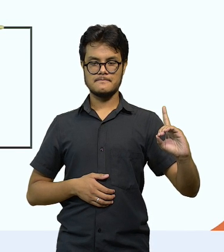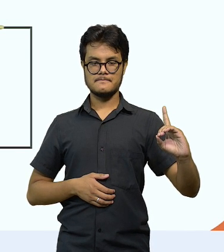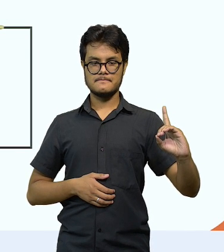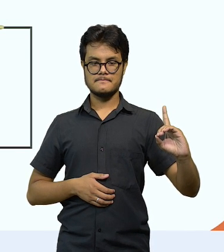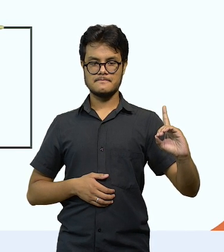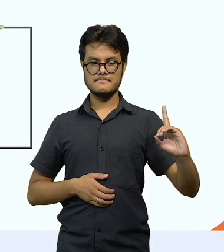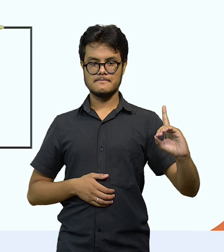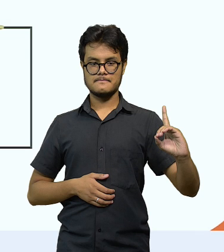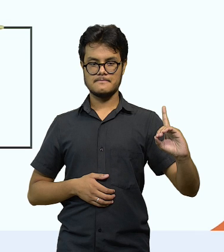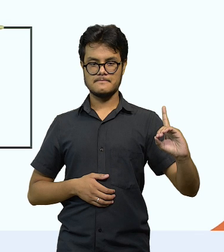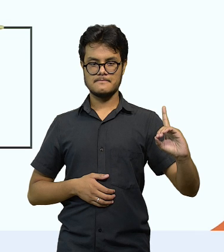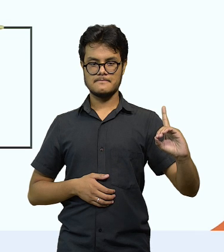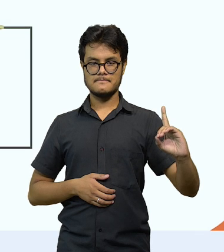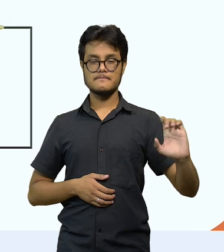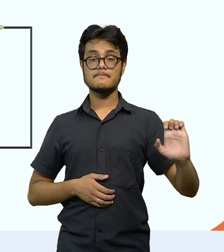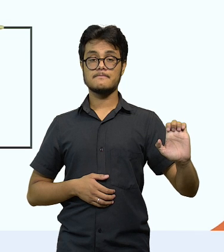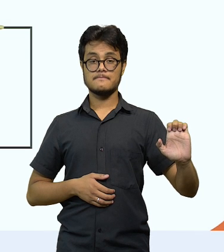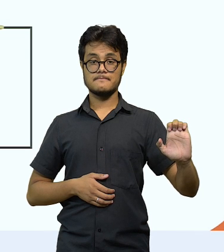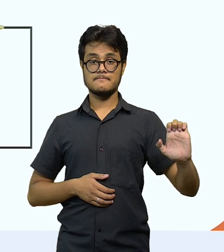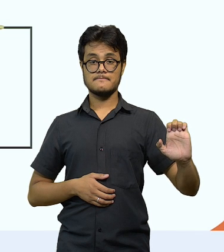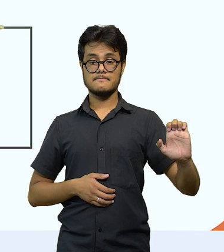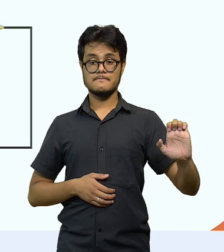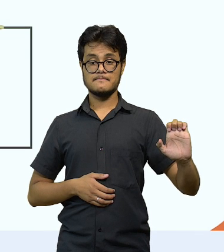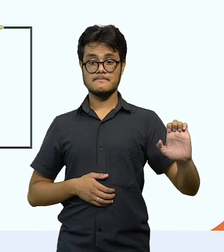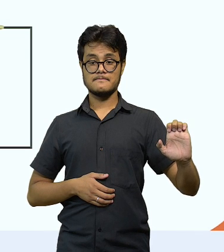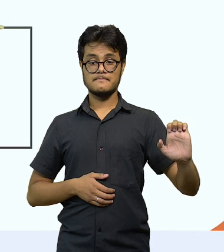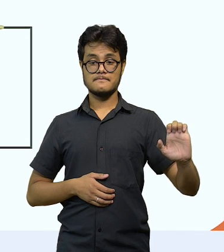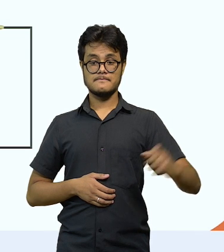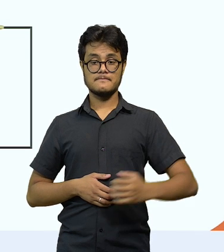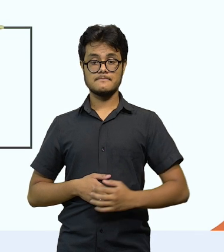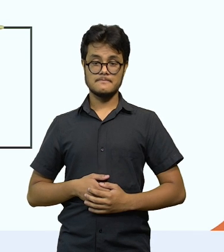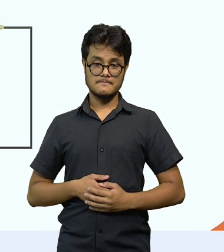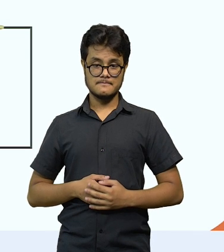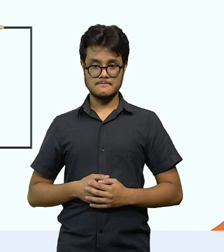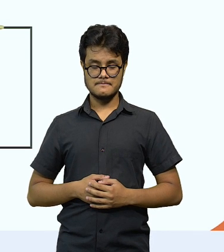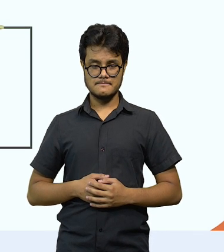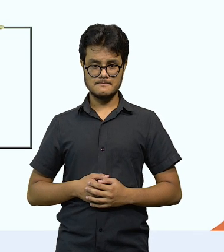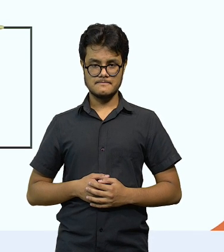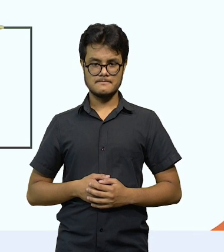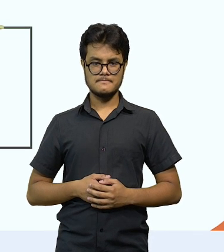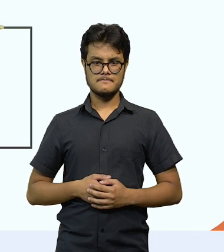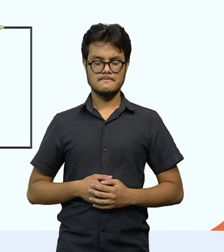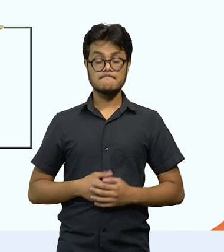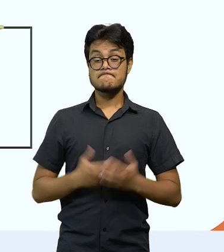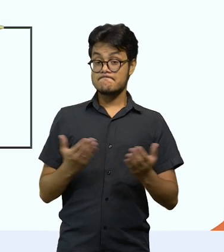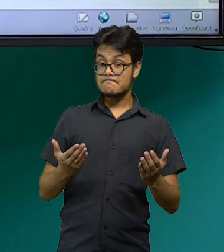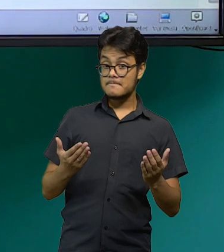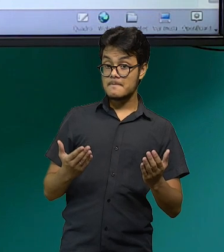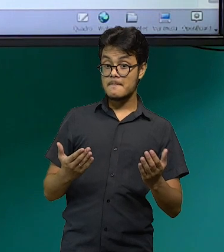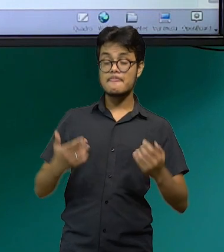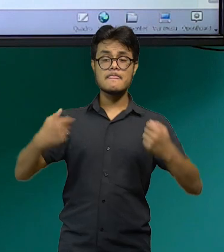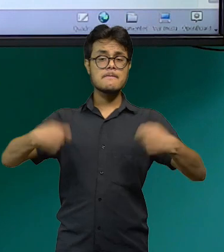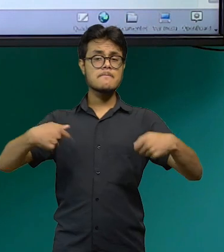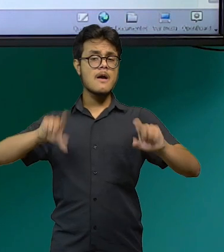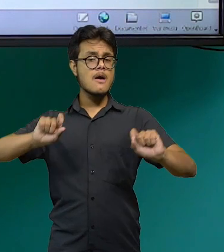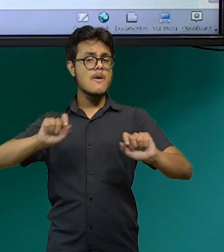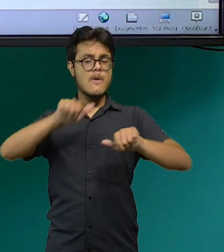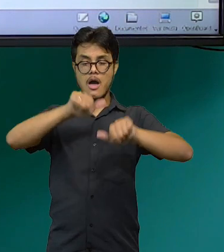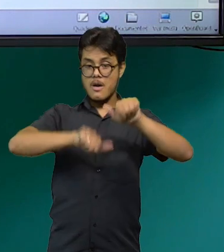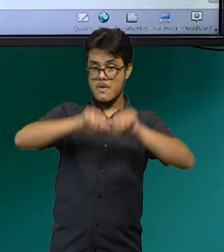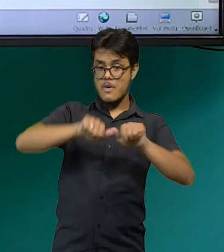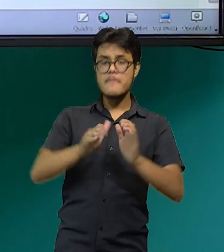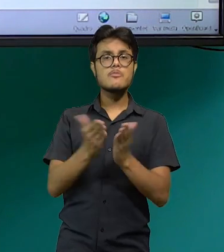D, 0,30 ohms, letra E, 0,50 ohms. Então, eu tenho que analisar aí